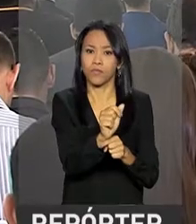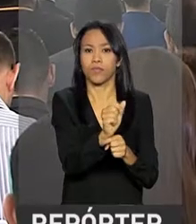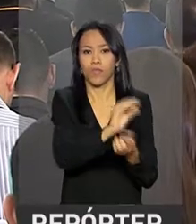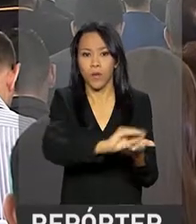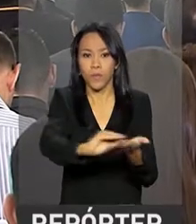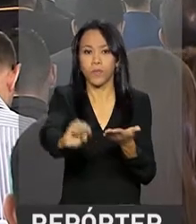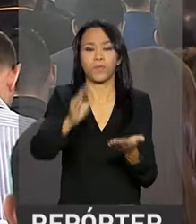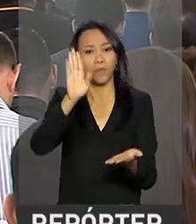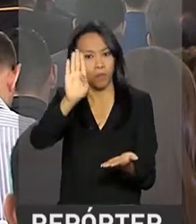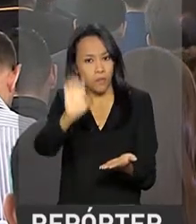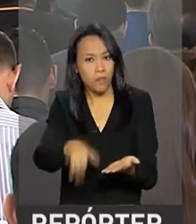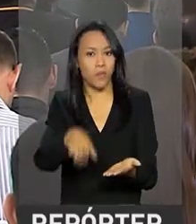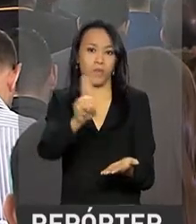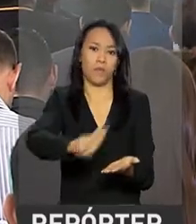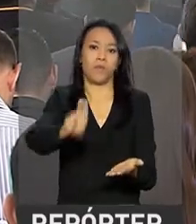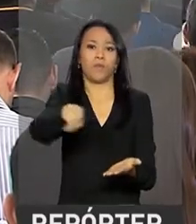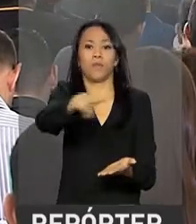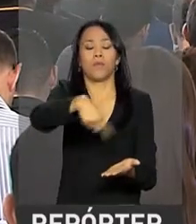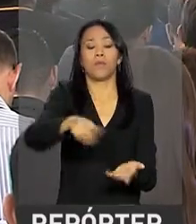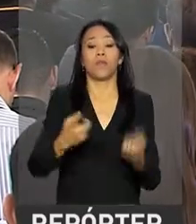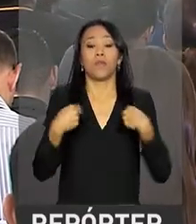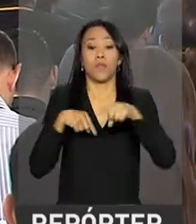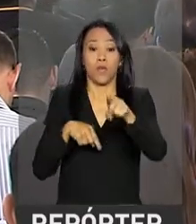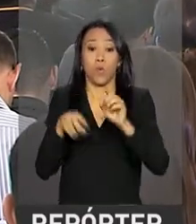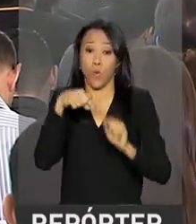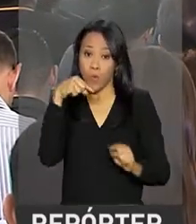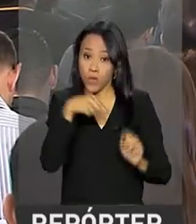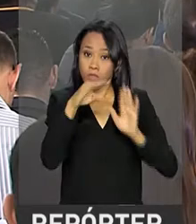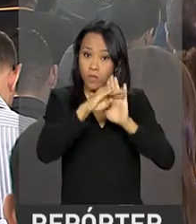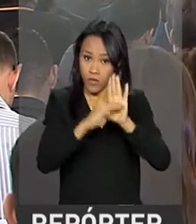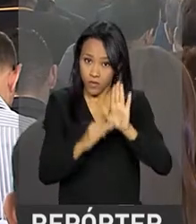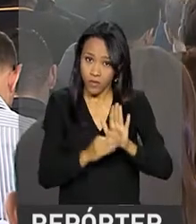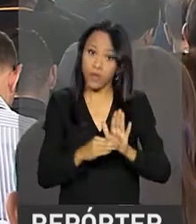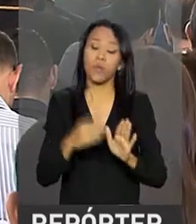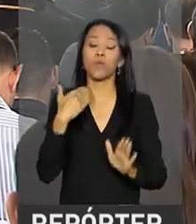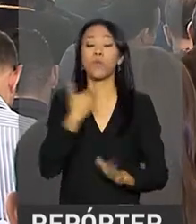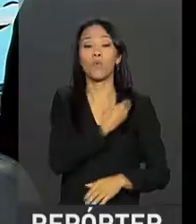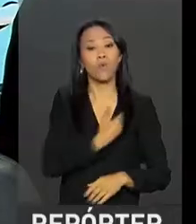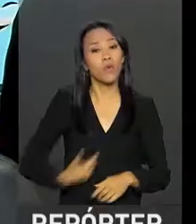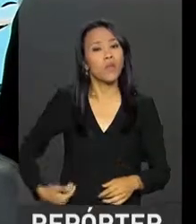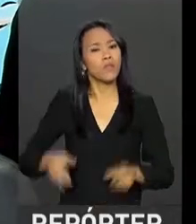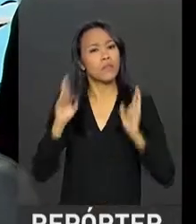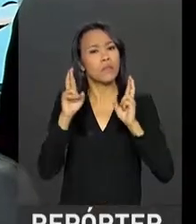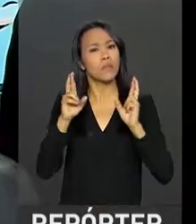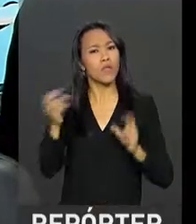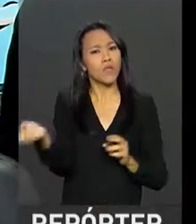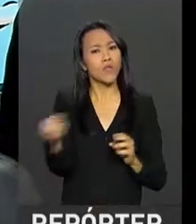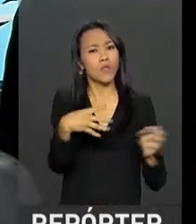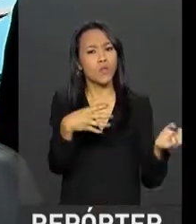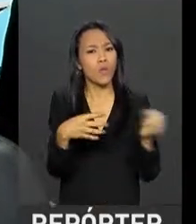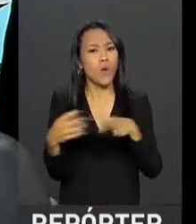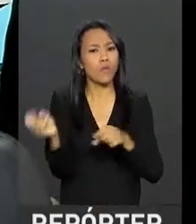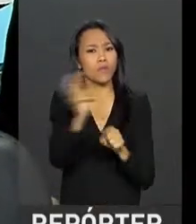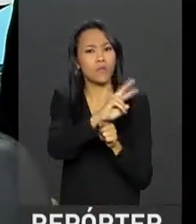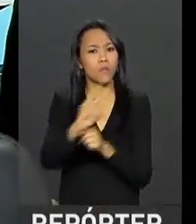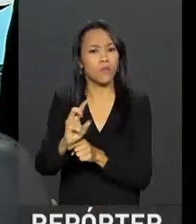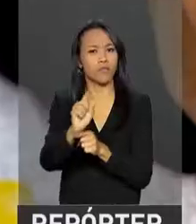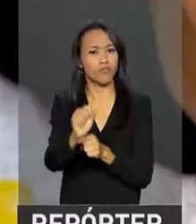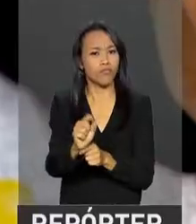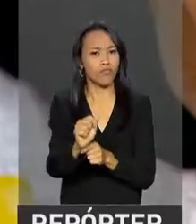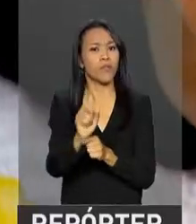com o bnds giro o governo espera que os novos financiamentos até agosto do ano que vem